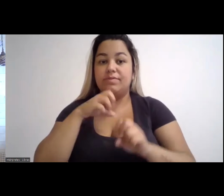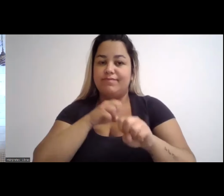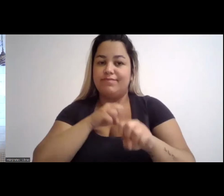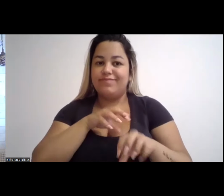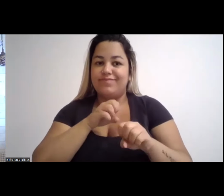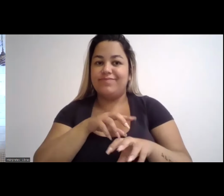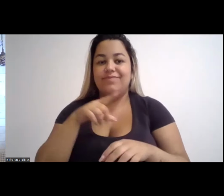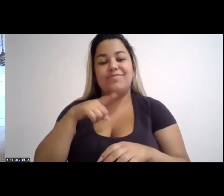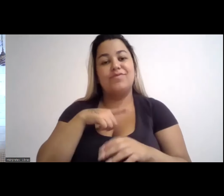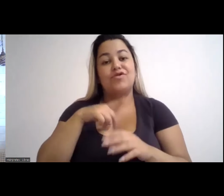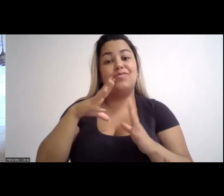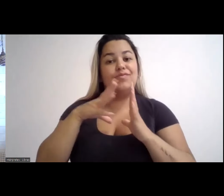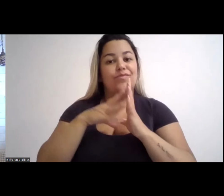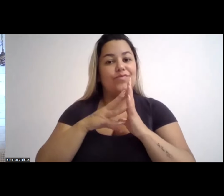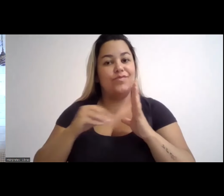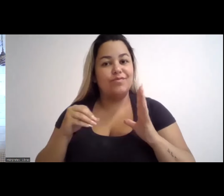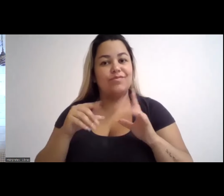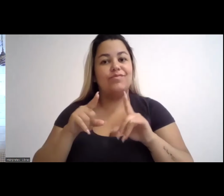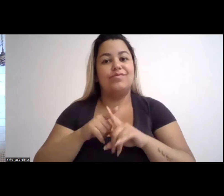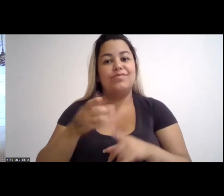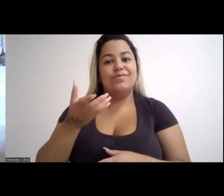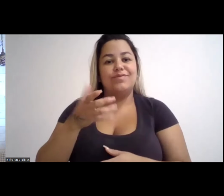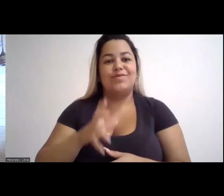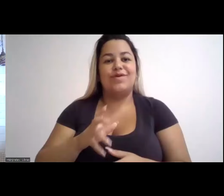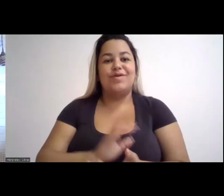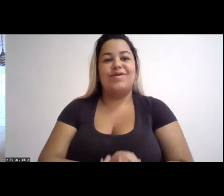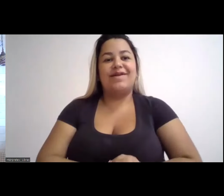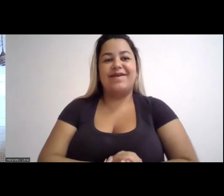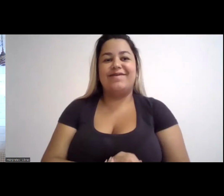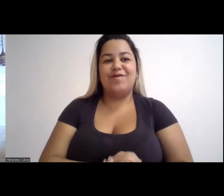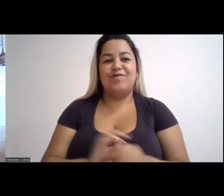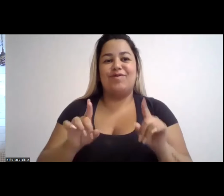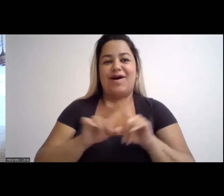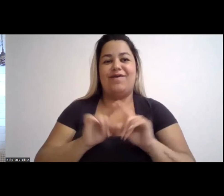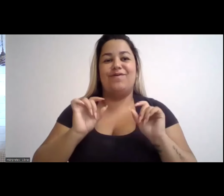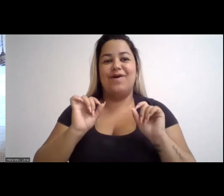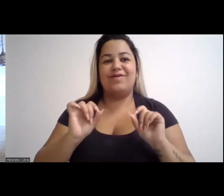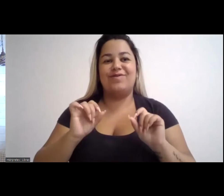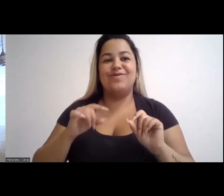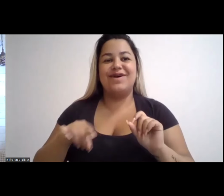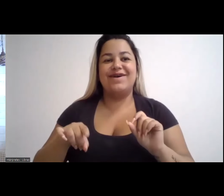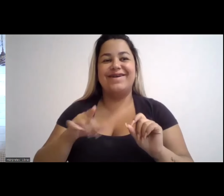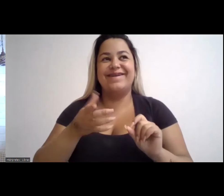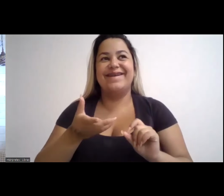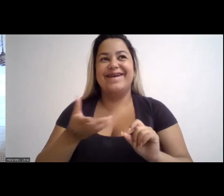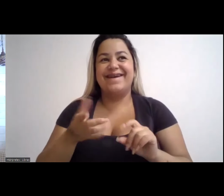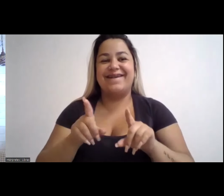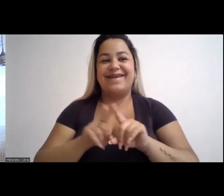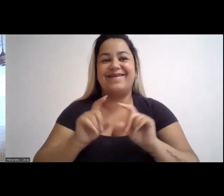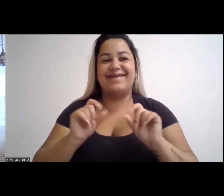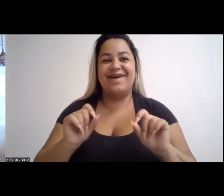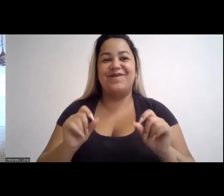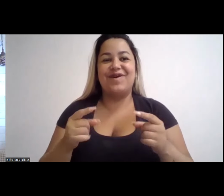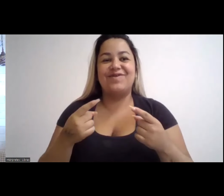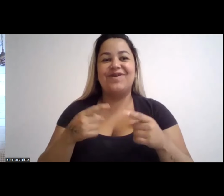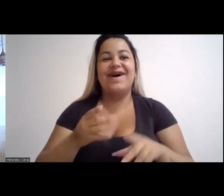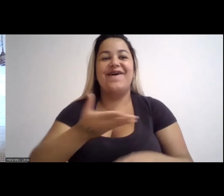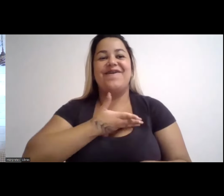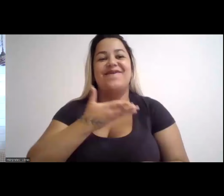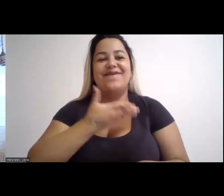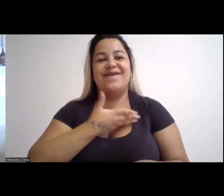definir modelos, eu não quero nenhuma visão paradigmática, mas eu quero, junto com colegas que estão comigo nesse